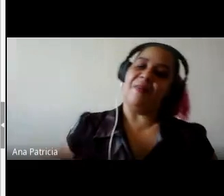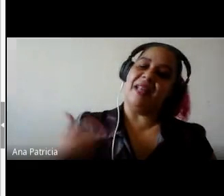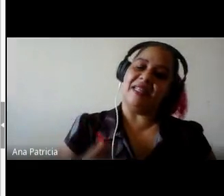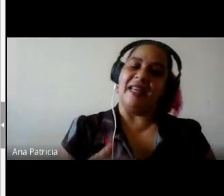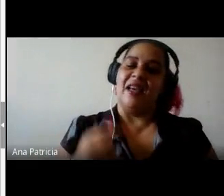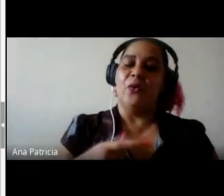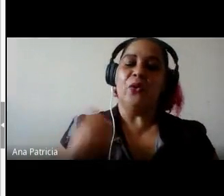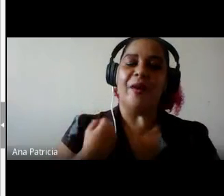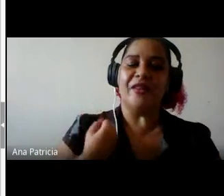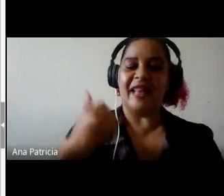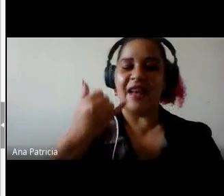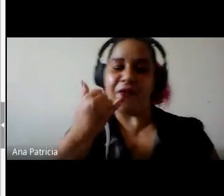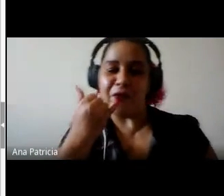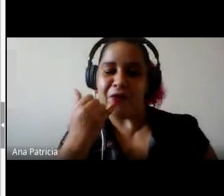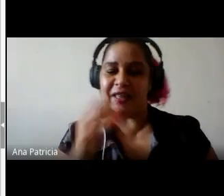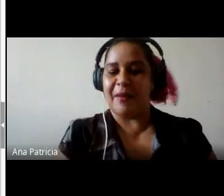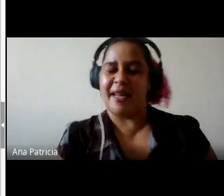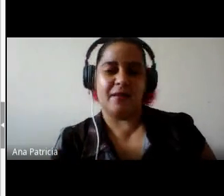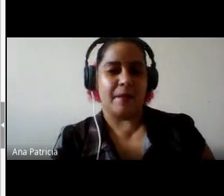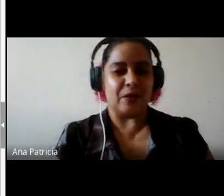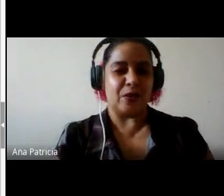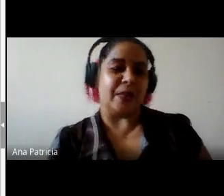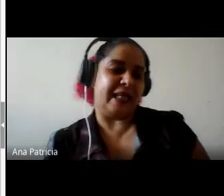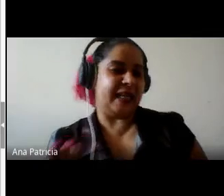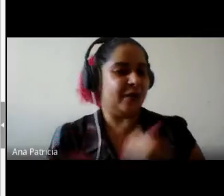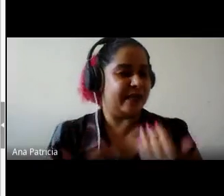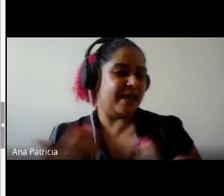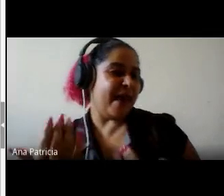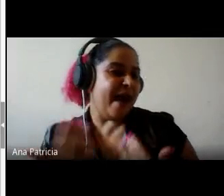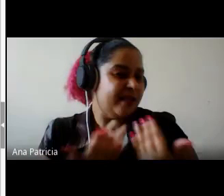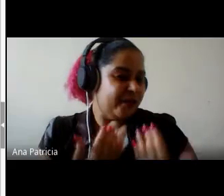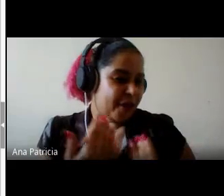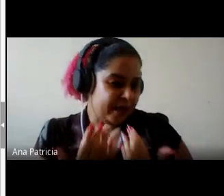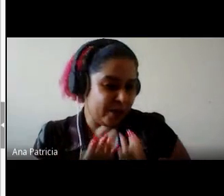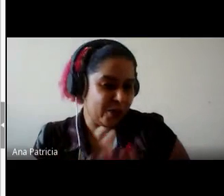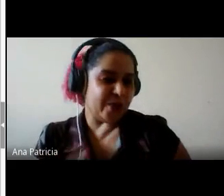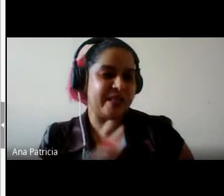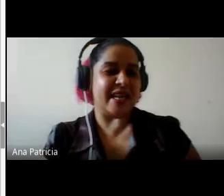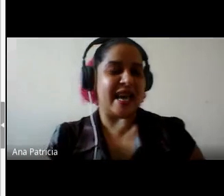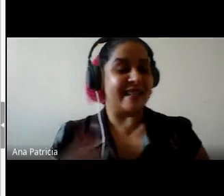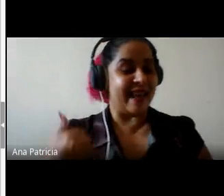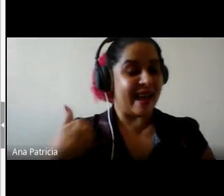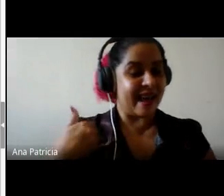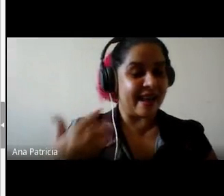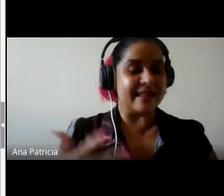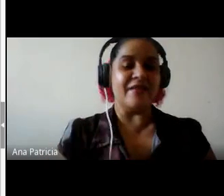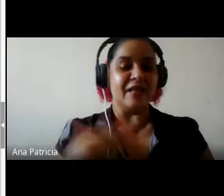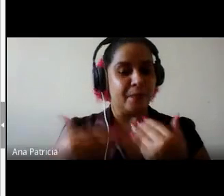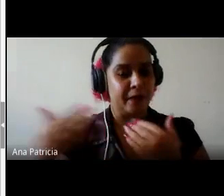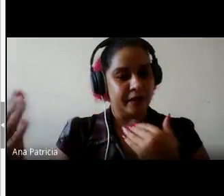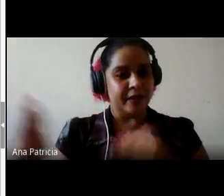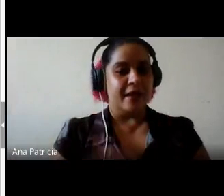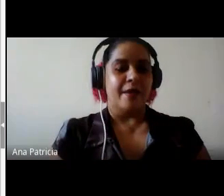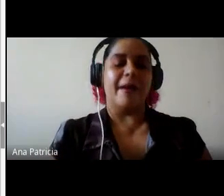Então, vai pedir assim, o número do telefone, está paquerando com a pessoa, está querendo conhecer mais informações, né? A idade, aí